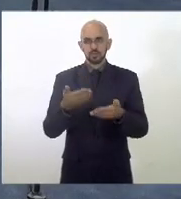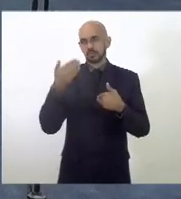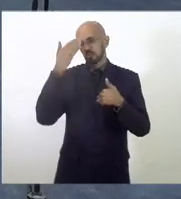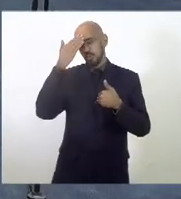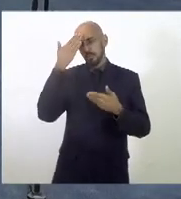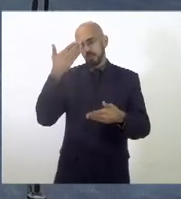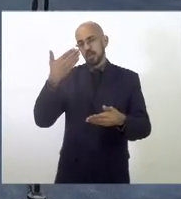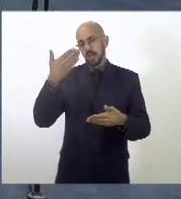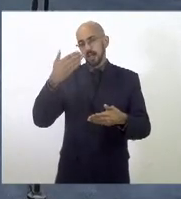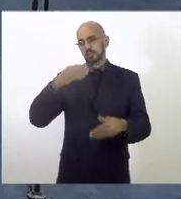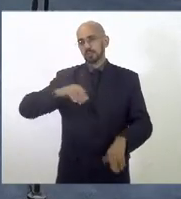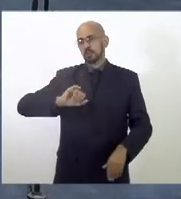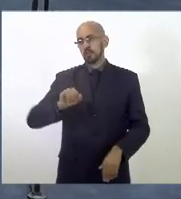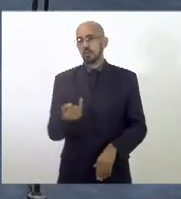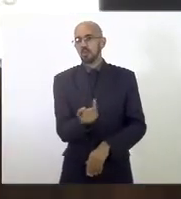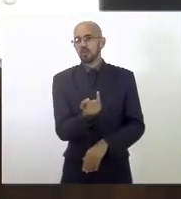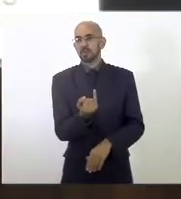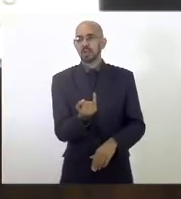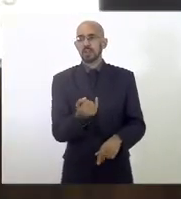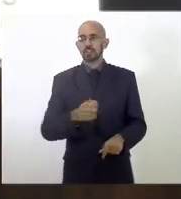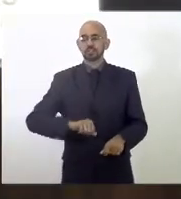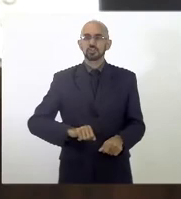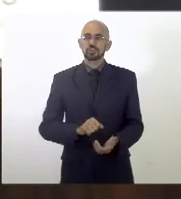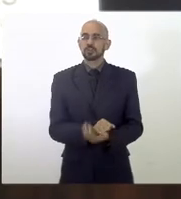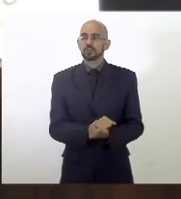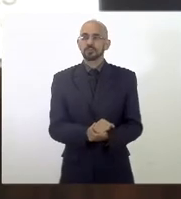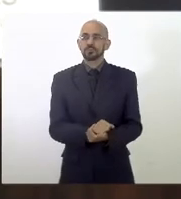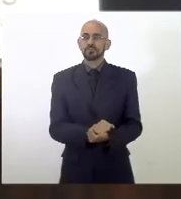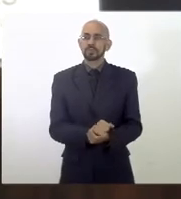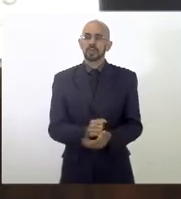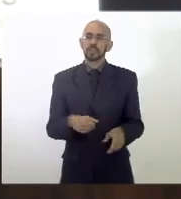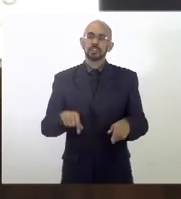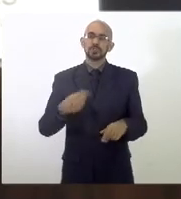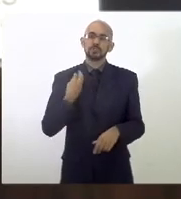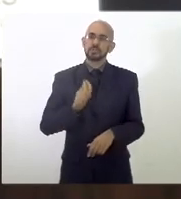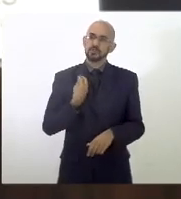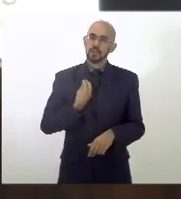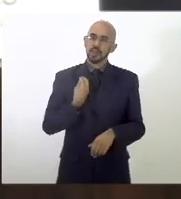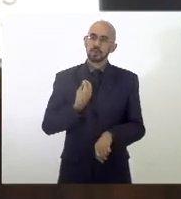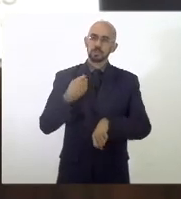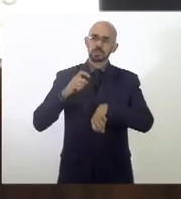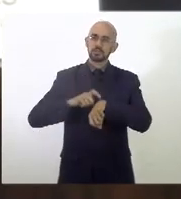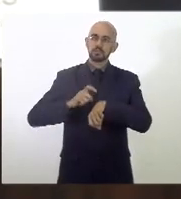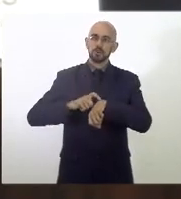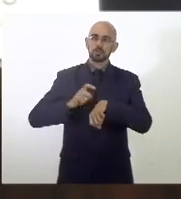pela oportunidade de estar passando aqui, vivendo esse momento histórico